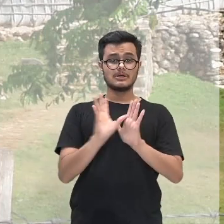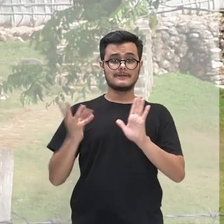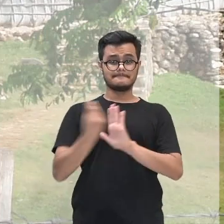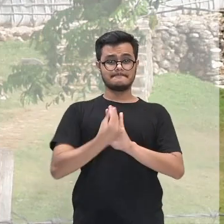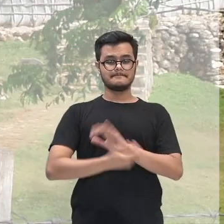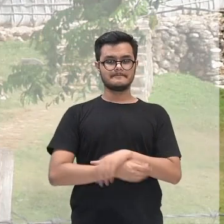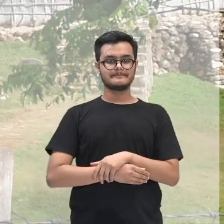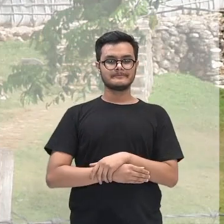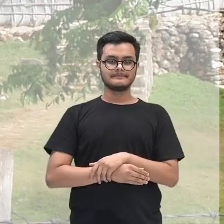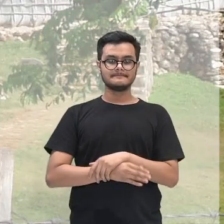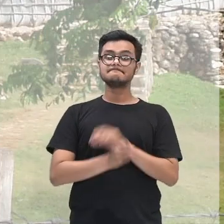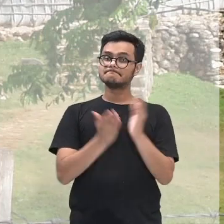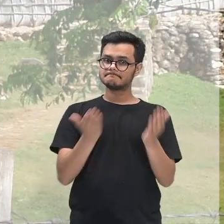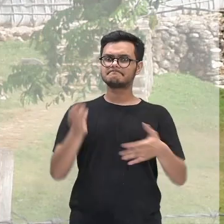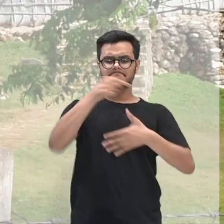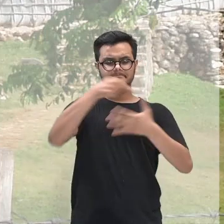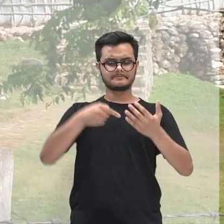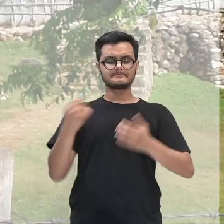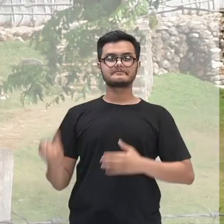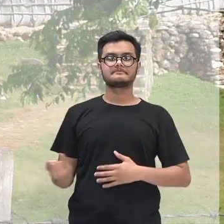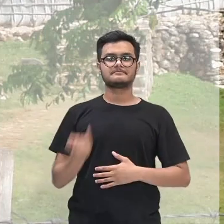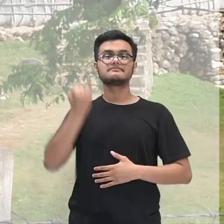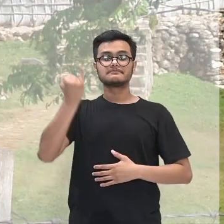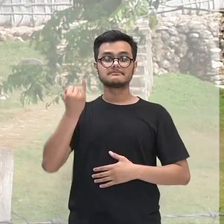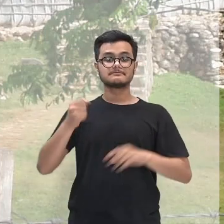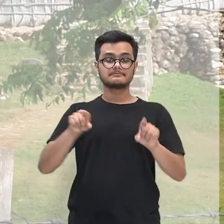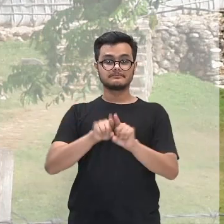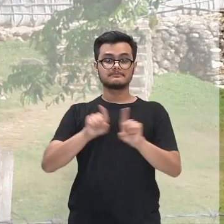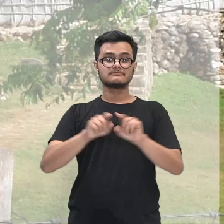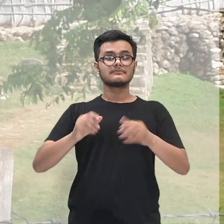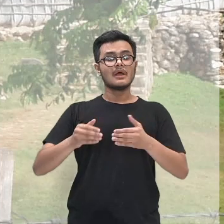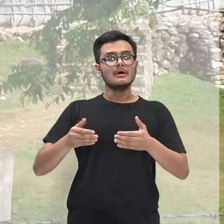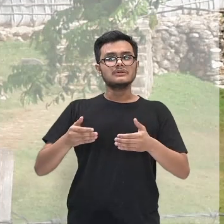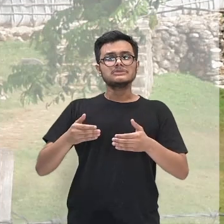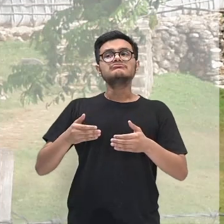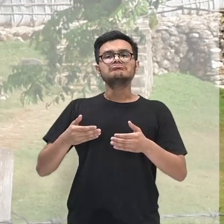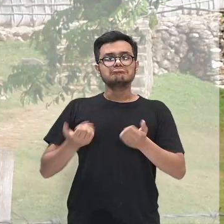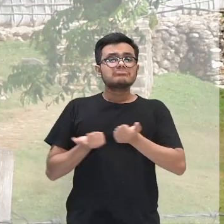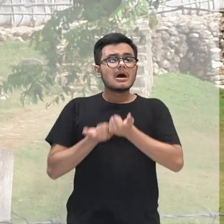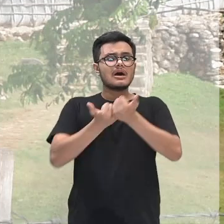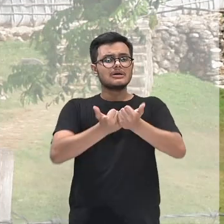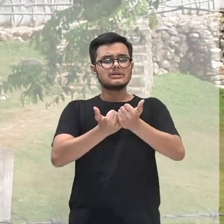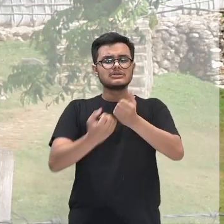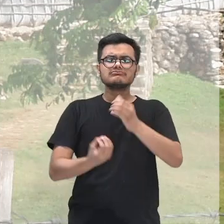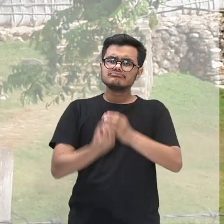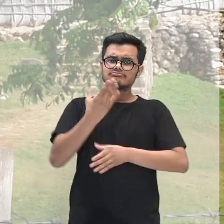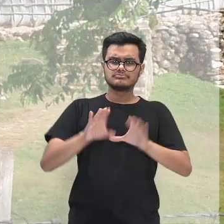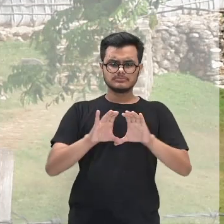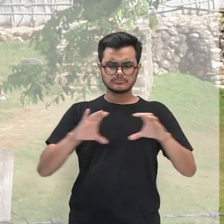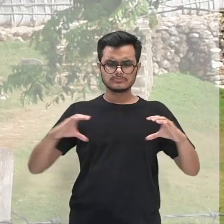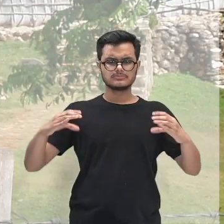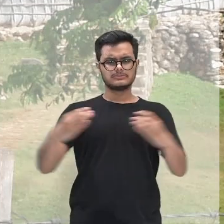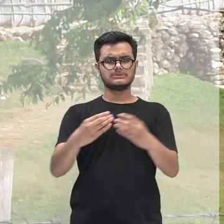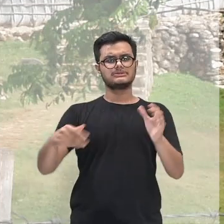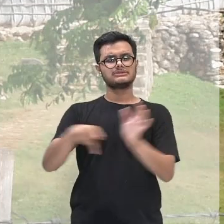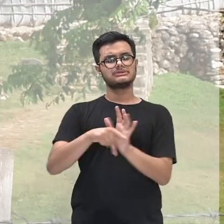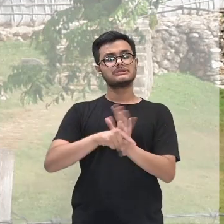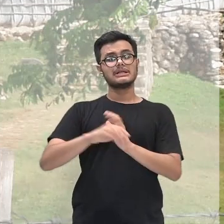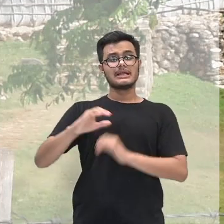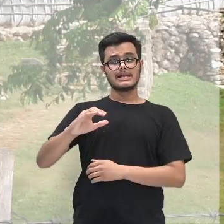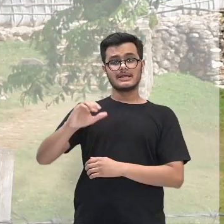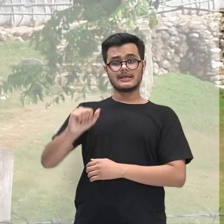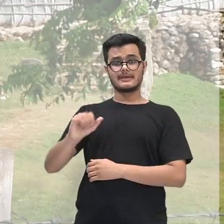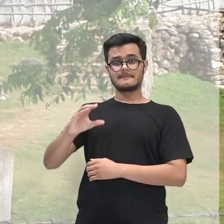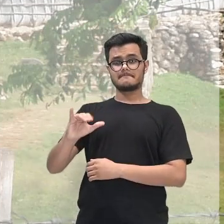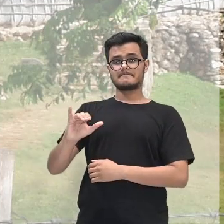Esses são fatores que acabaram, de certo modo, contribuindo aí para a origem dos cacicados complexos dentro da